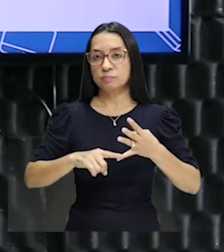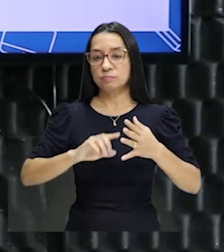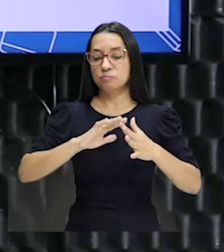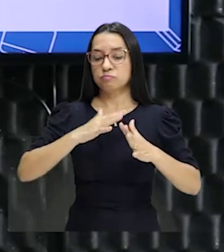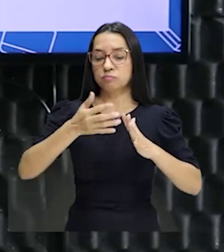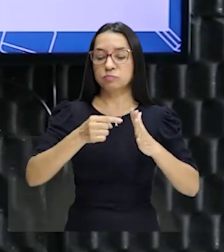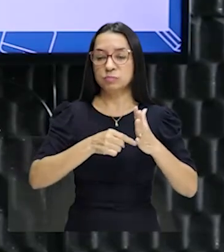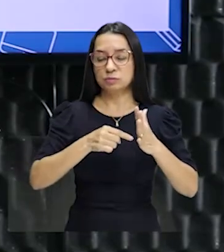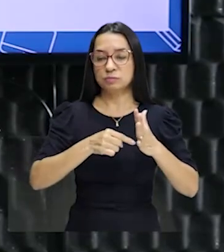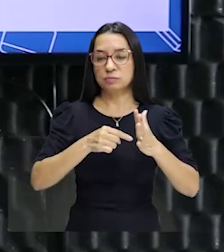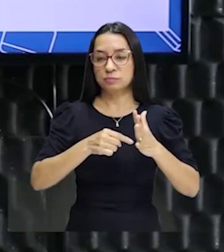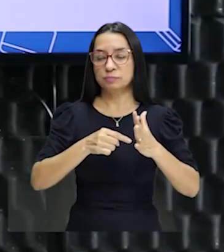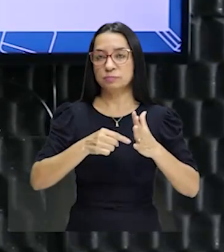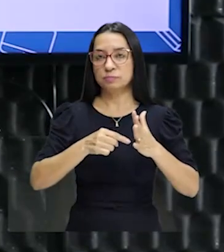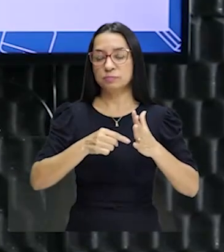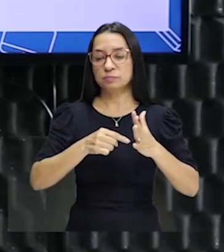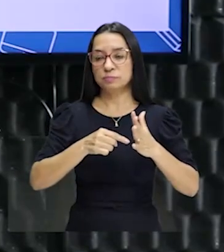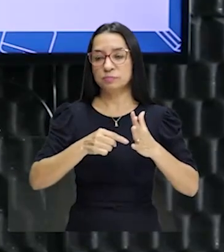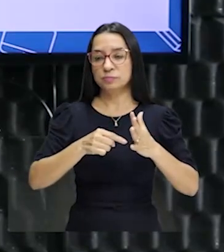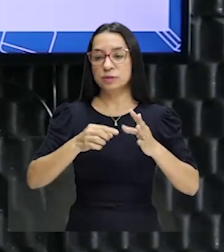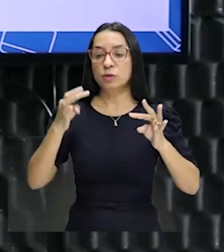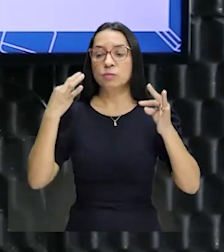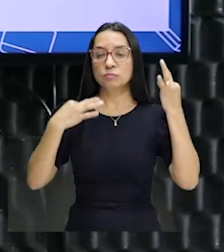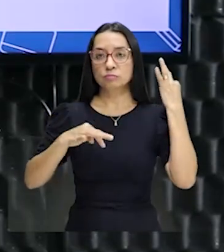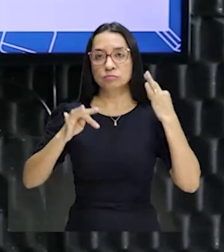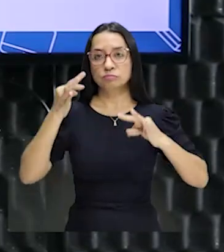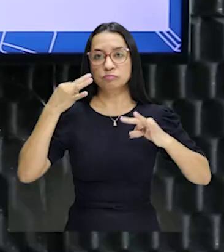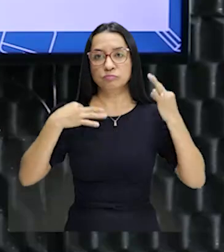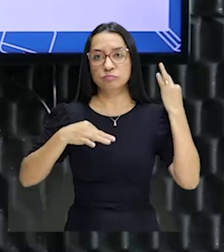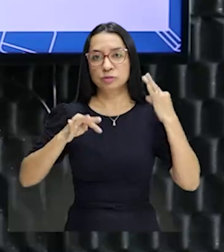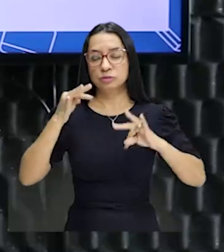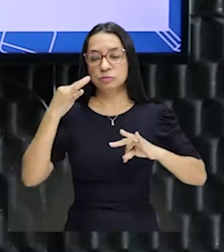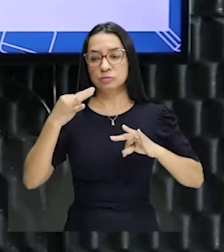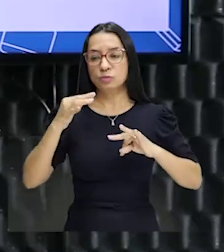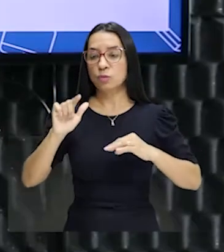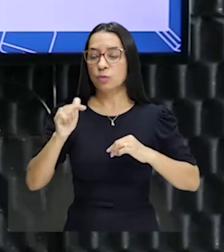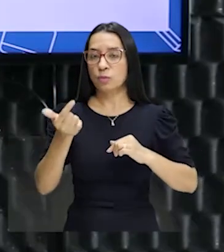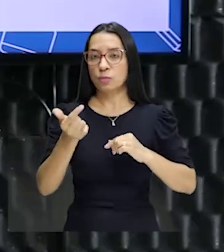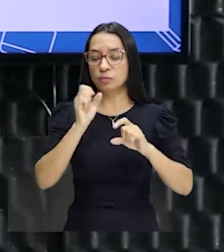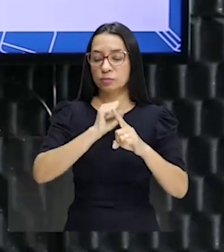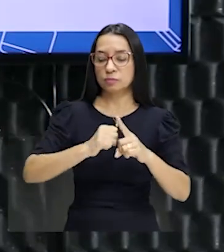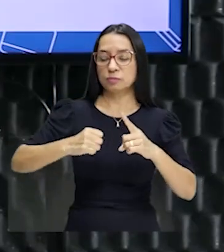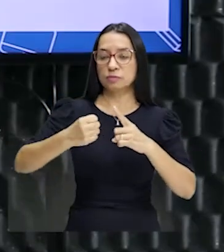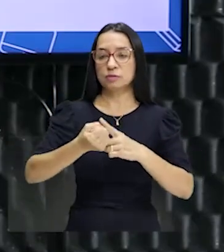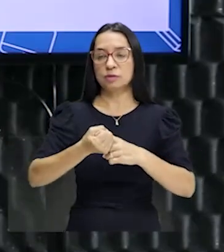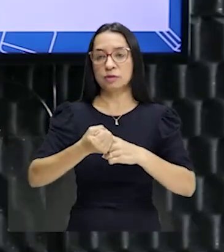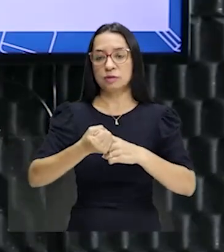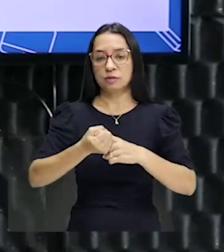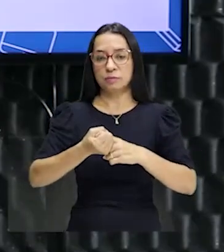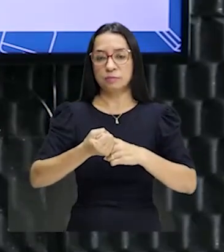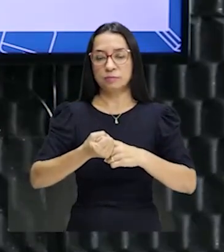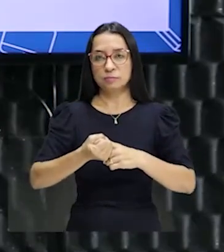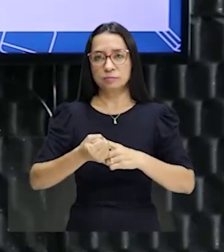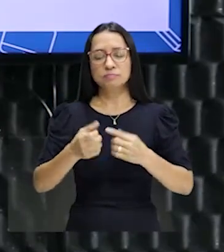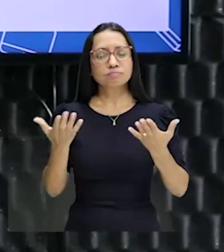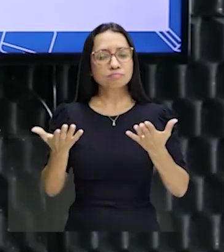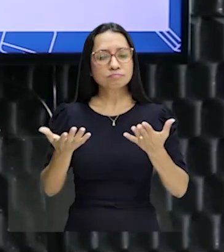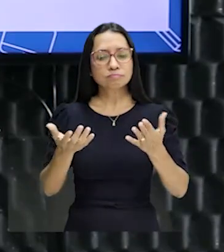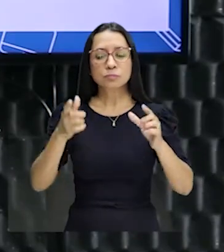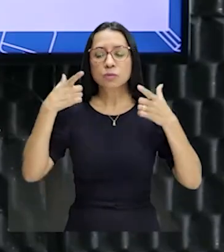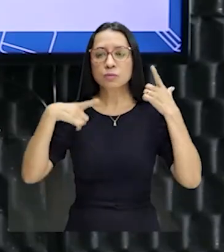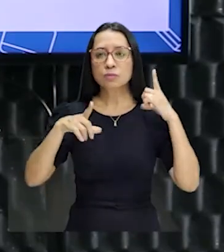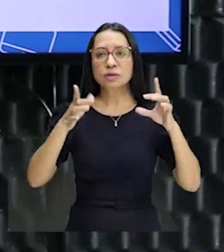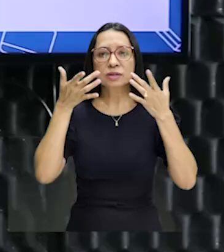lazer manual, o lazer turístico e o lazer social. O lazer artístico, o